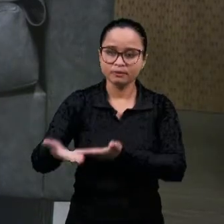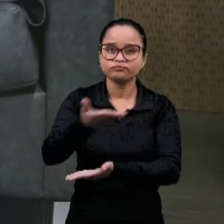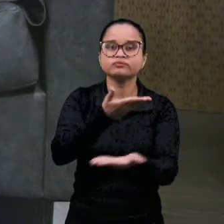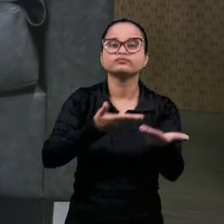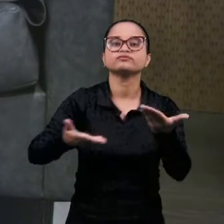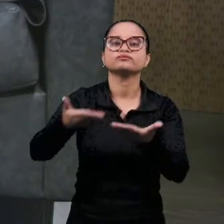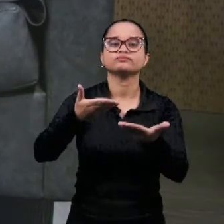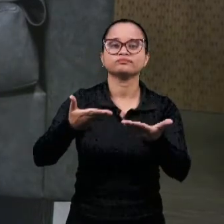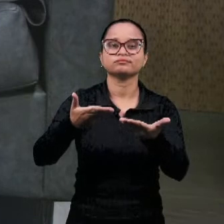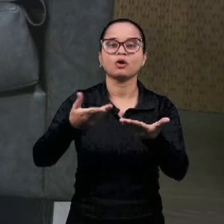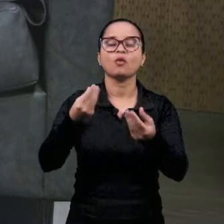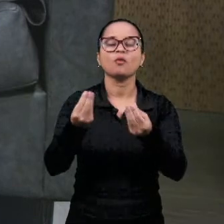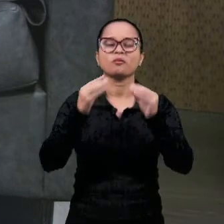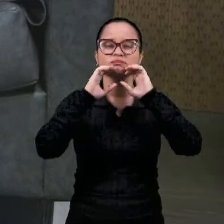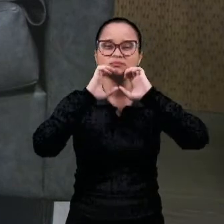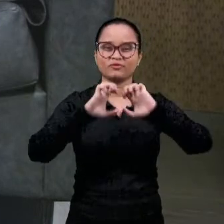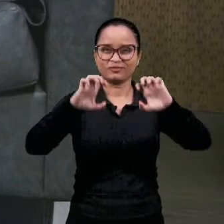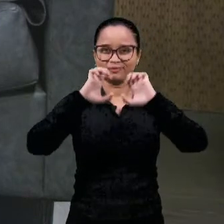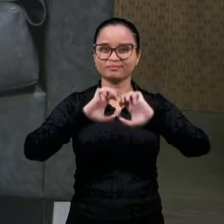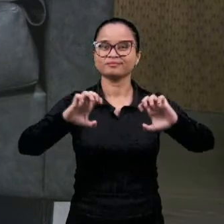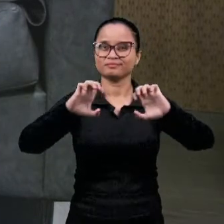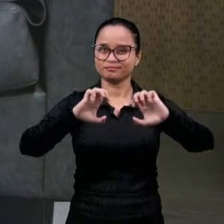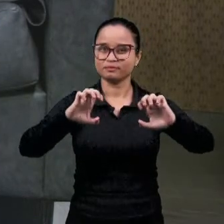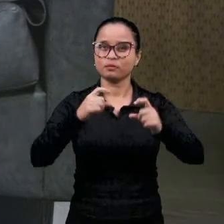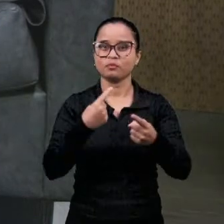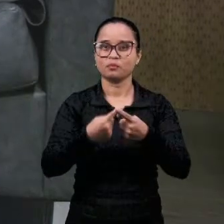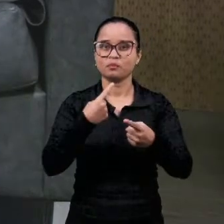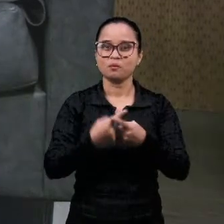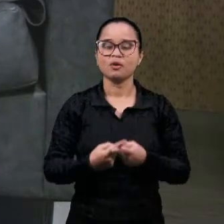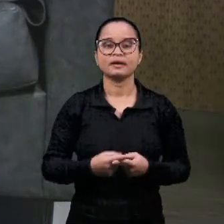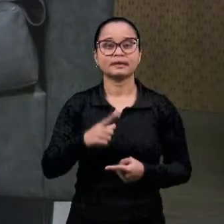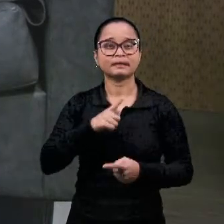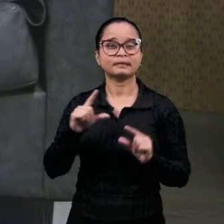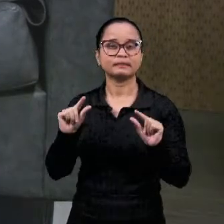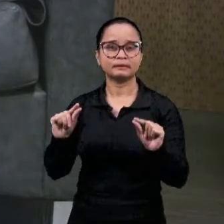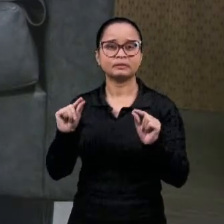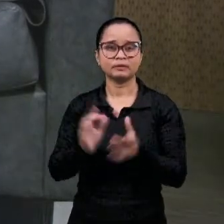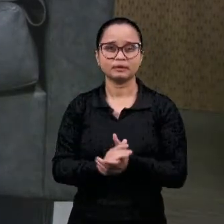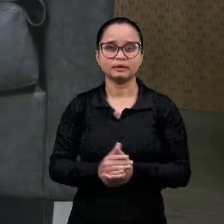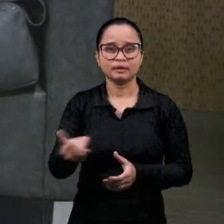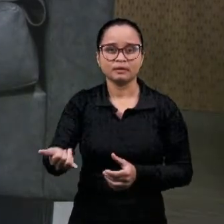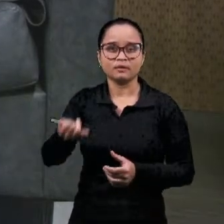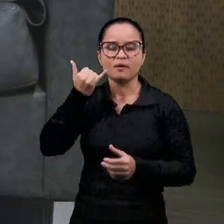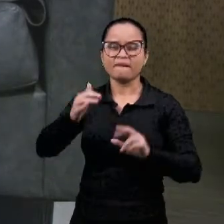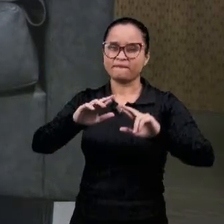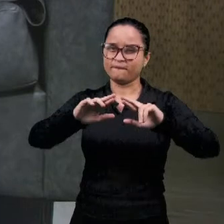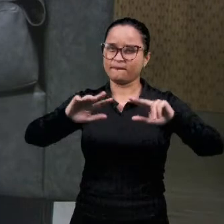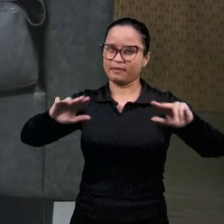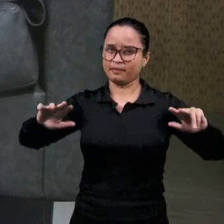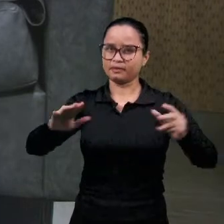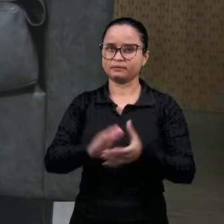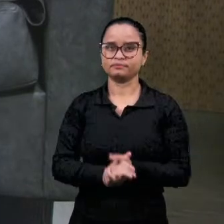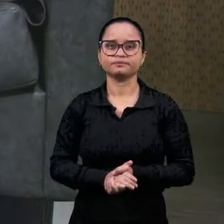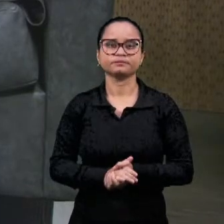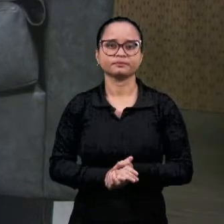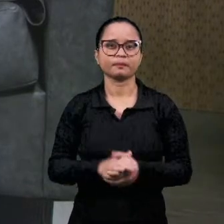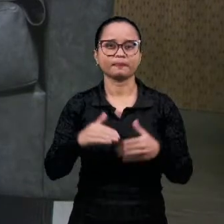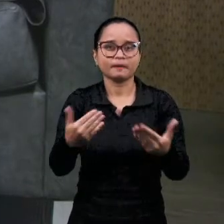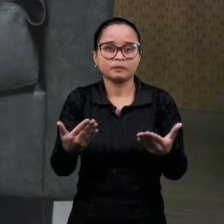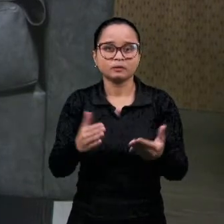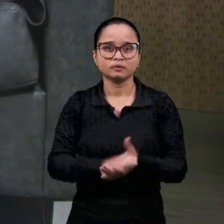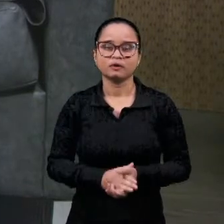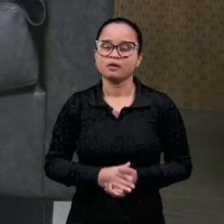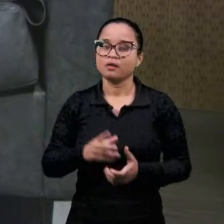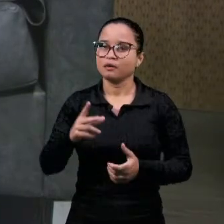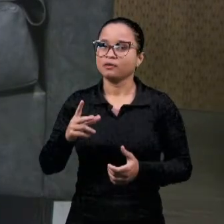evangelização, porque nós temos recebido milhares de telefonemas. É tão impressionante o